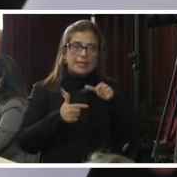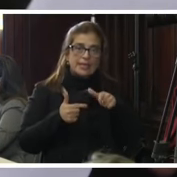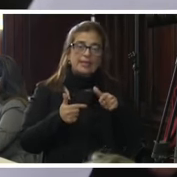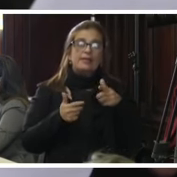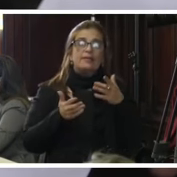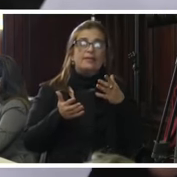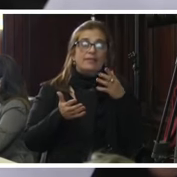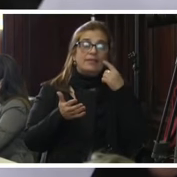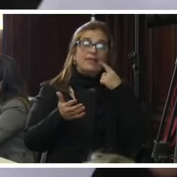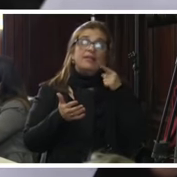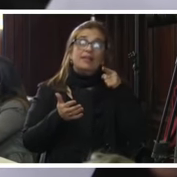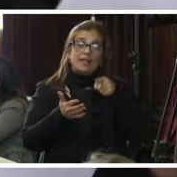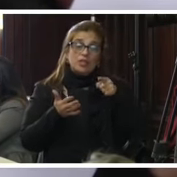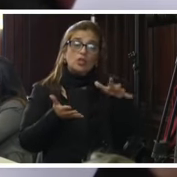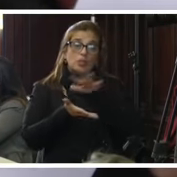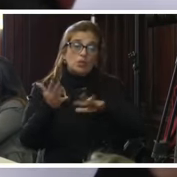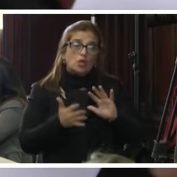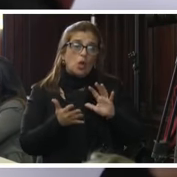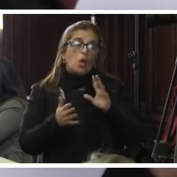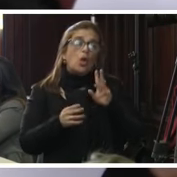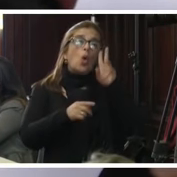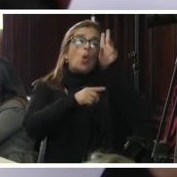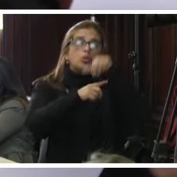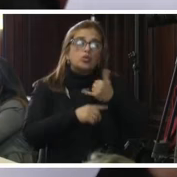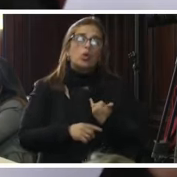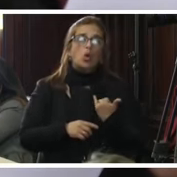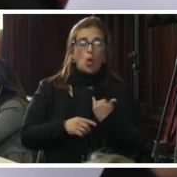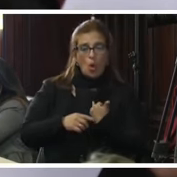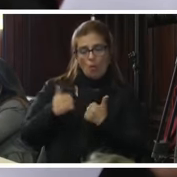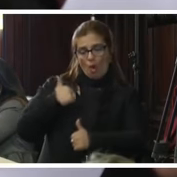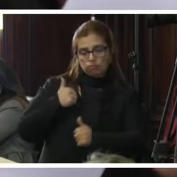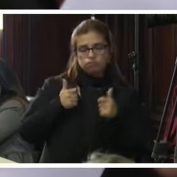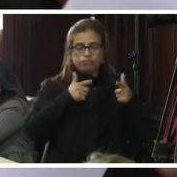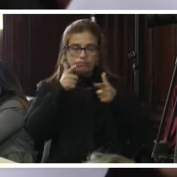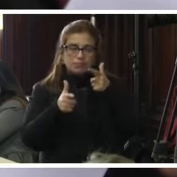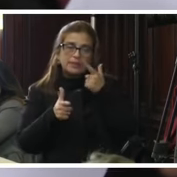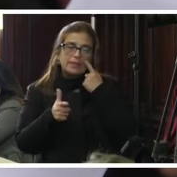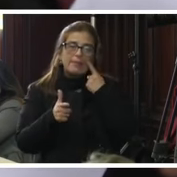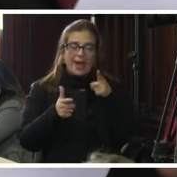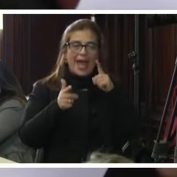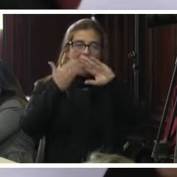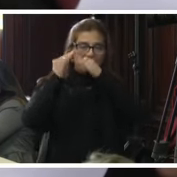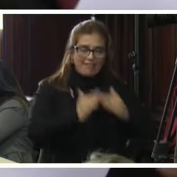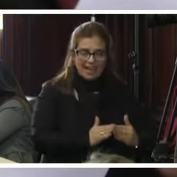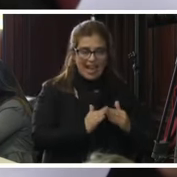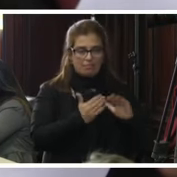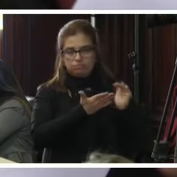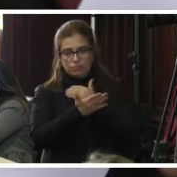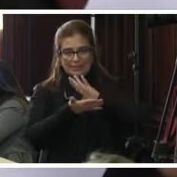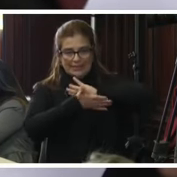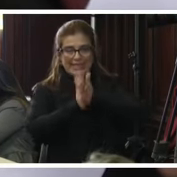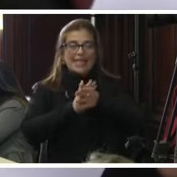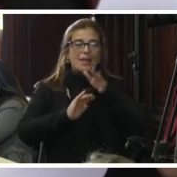vez, desvirtua a utilização das Forças Armadas ao empregá-los ao cerco da favela da Rocinha. Aproximadamente